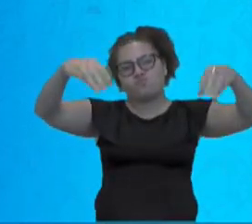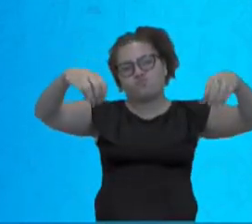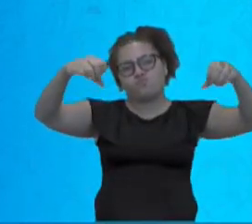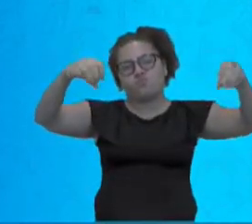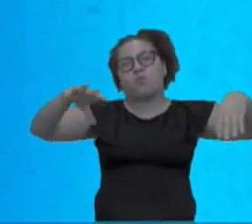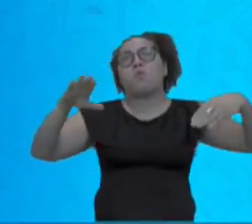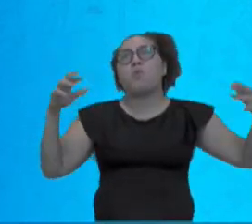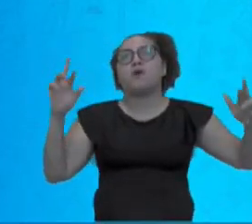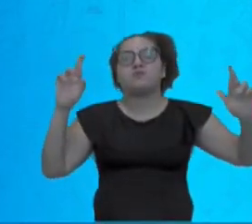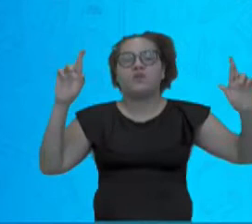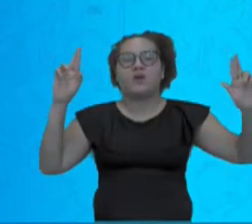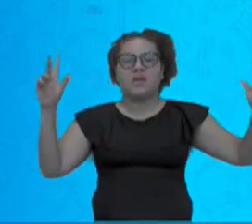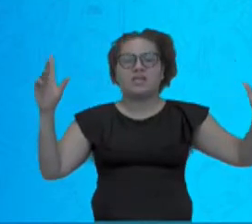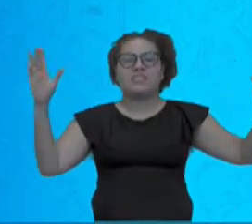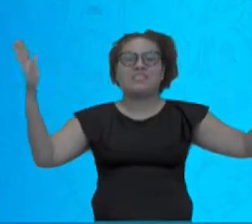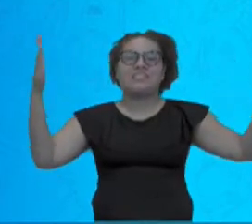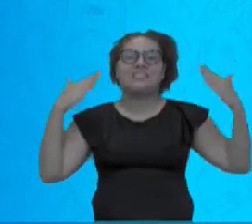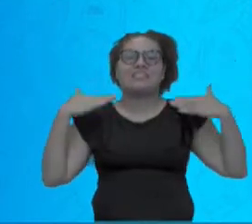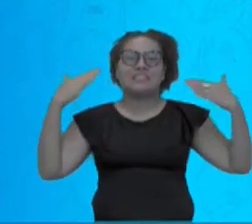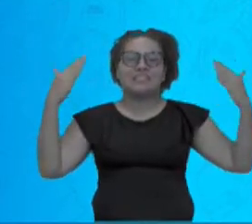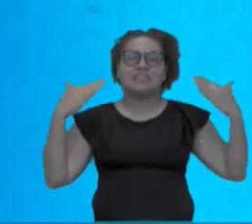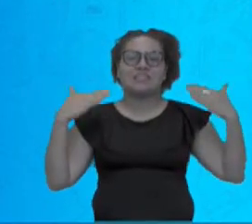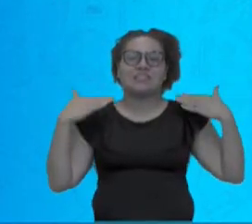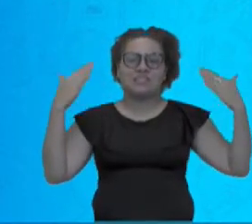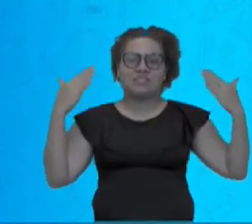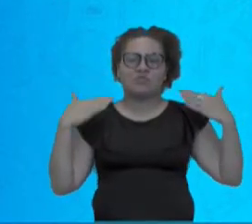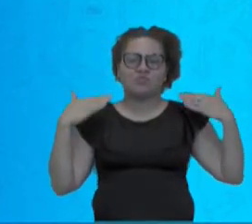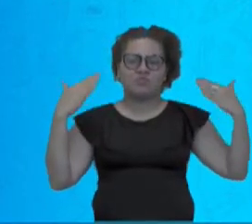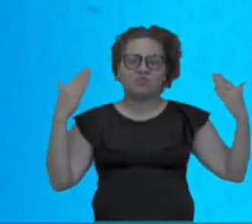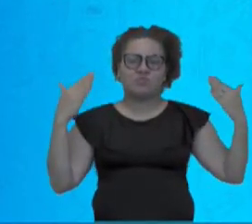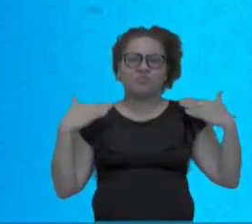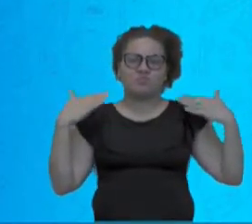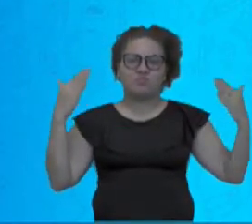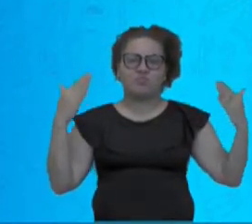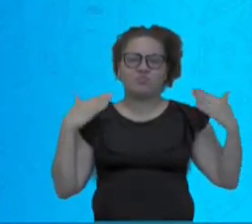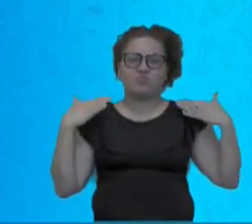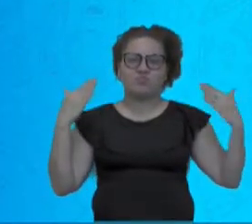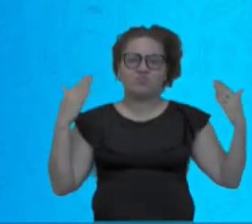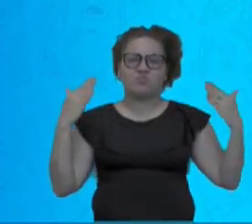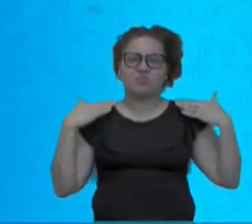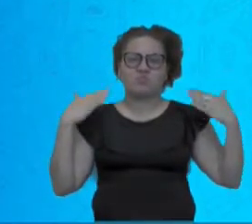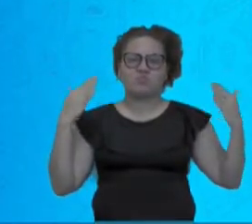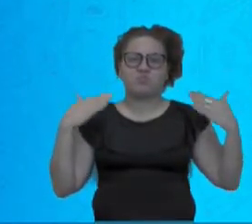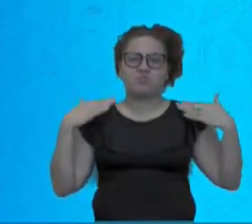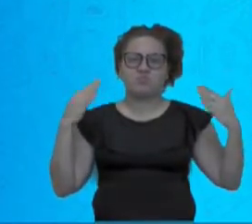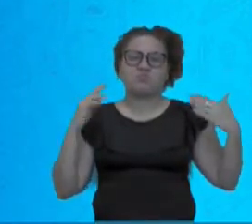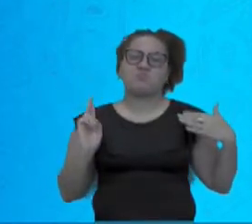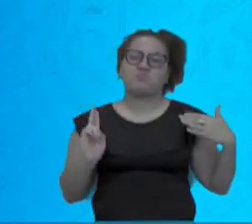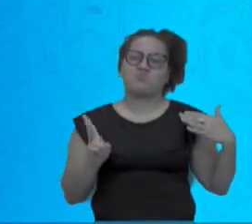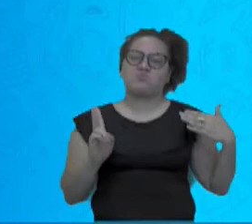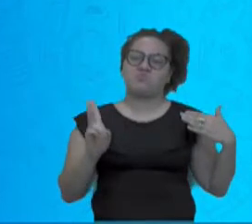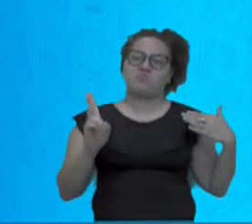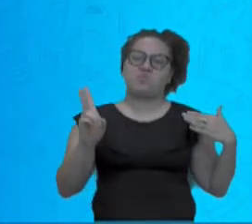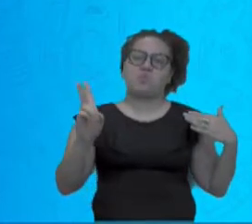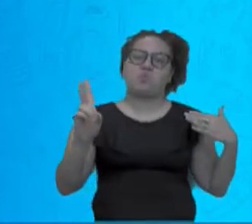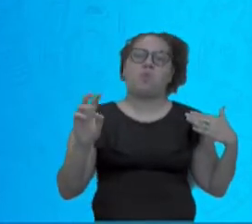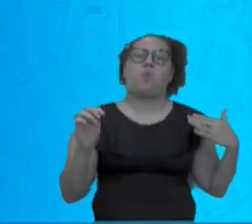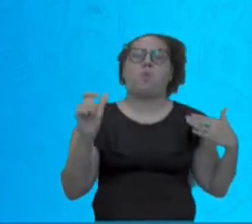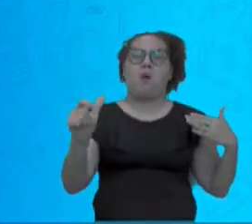região? Ela é quente por longos períodos, praticamente o ano